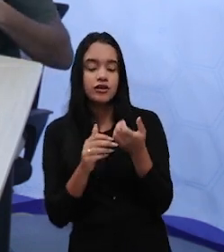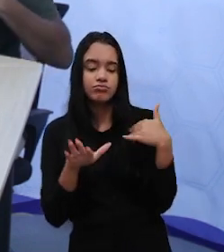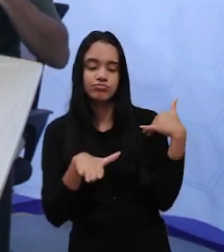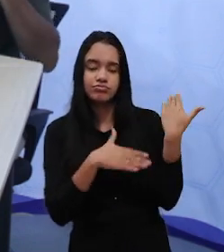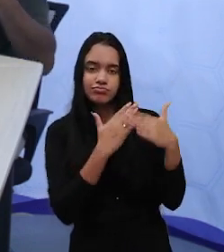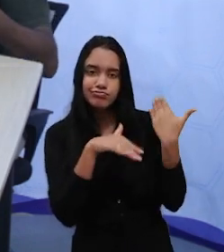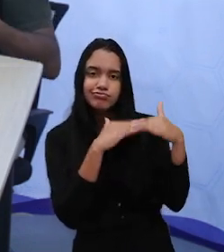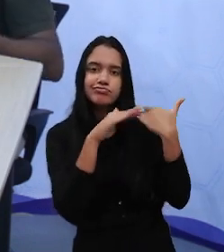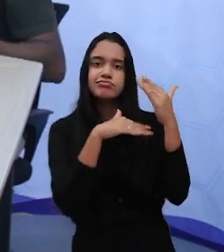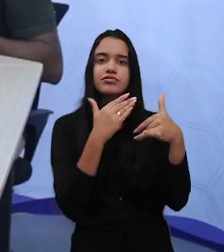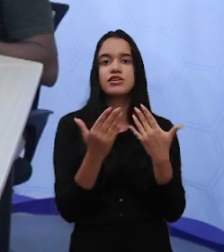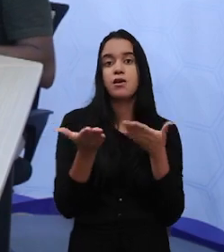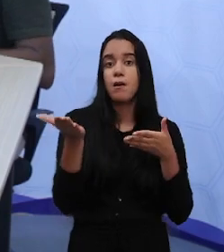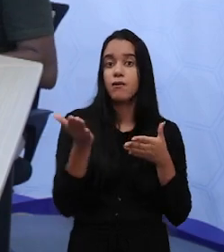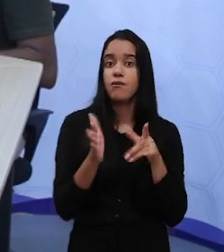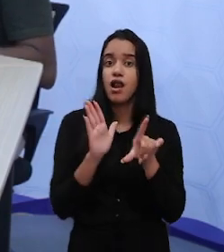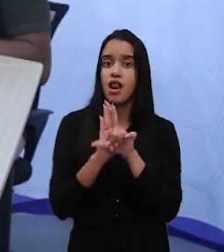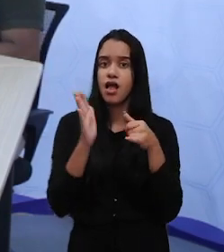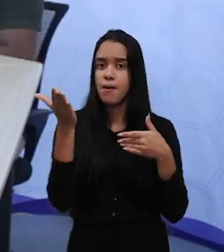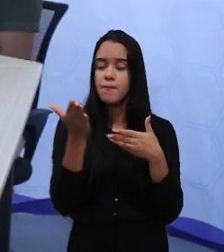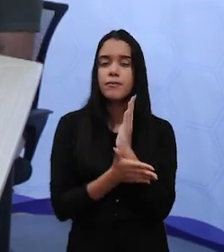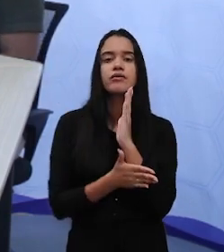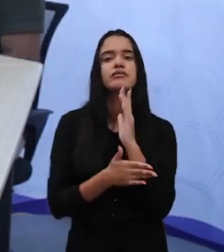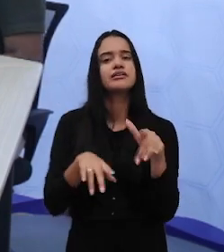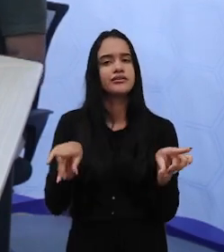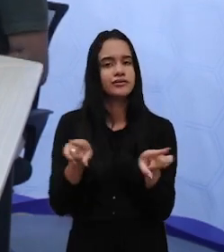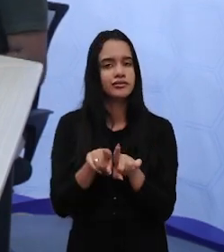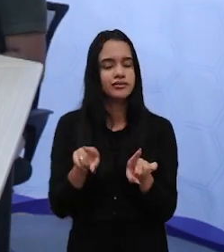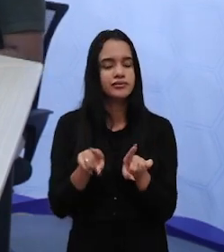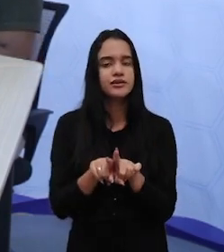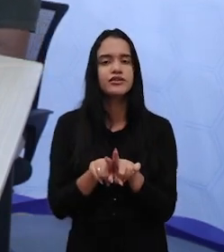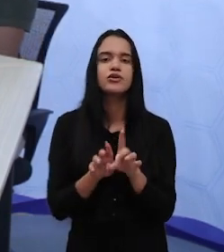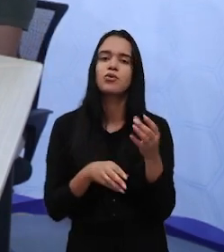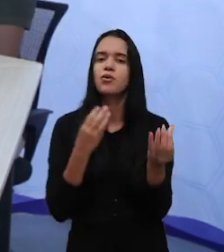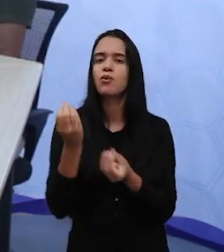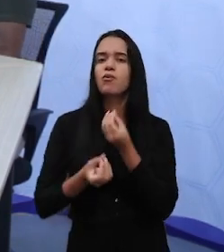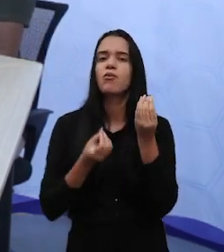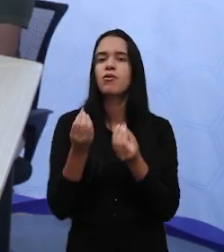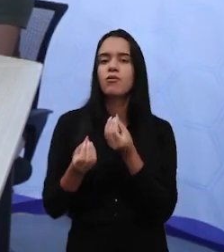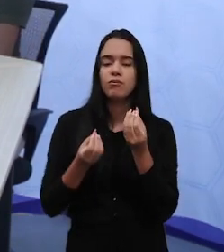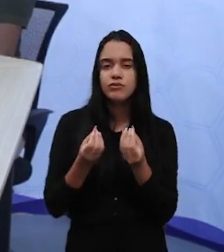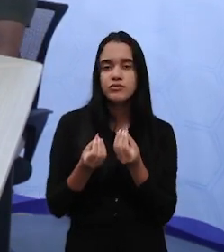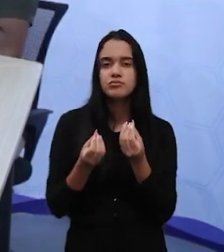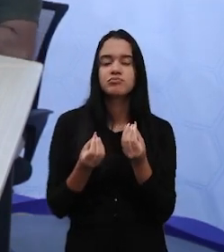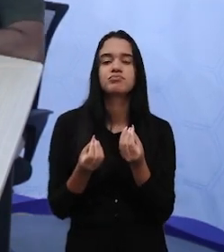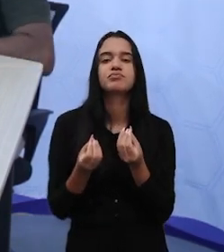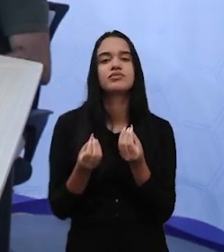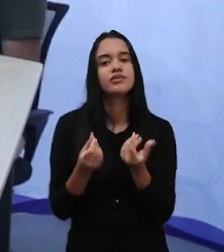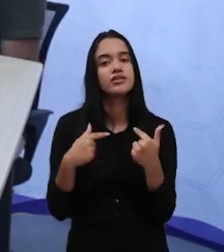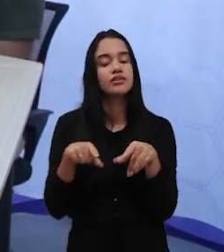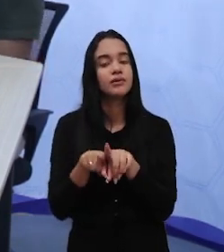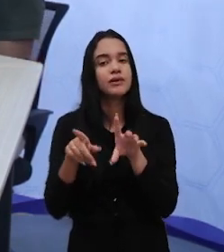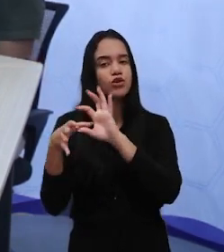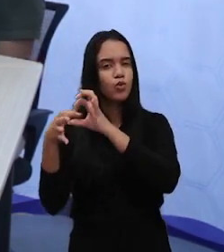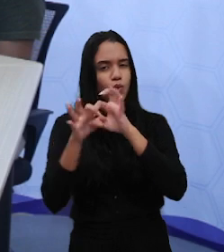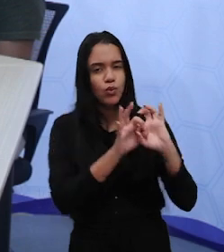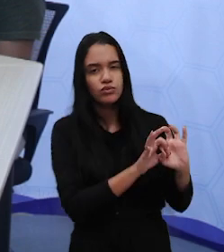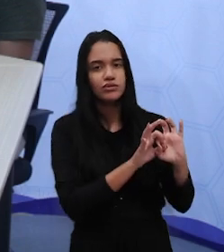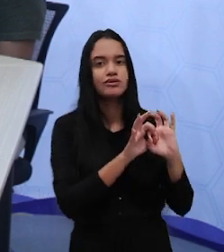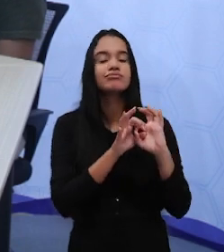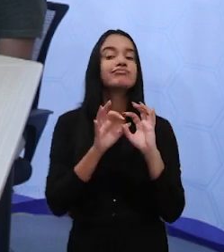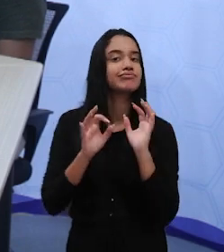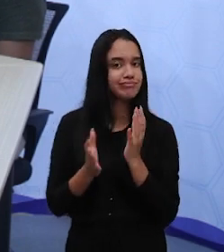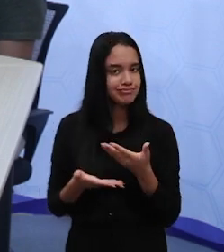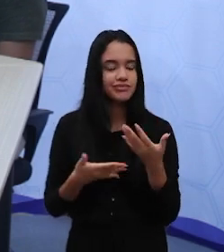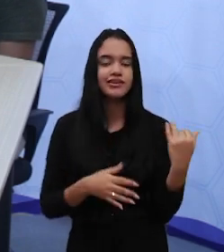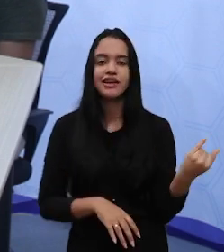desenvolvida, uma lei que já foi aprovada, e esse decreto vai também esmiuçando como ela deve ser empregada e os contextos que deve ser empregada. Então é